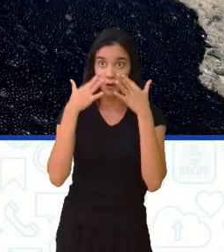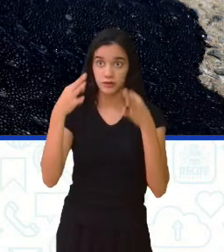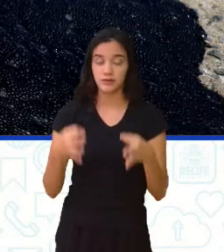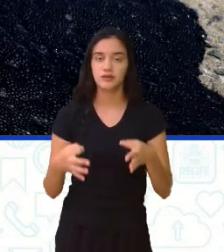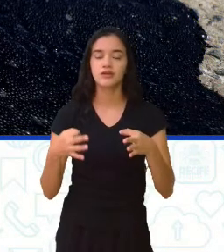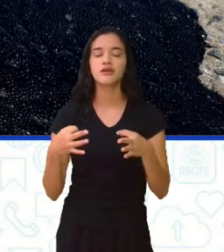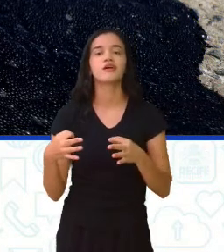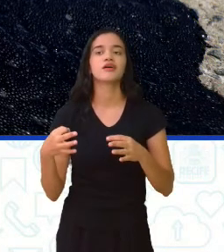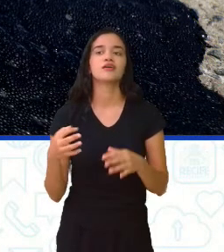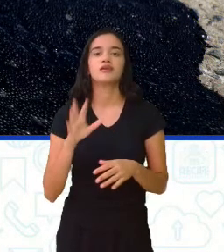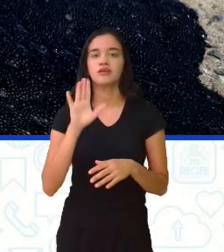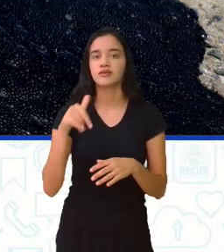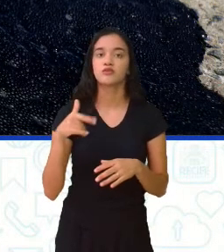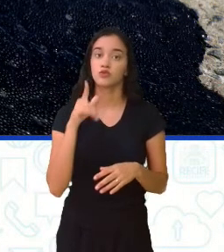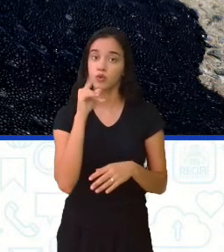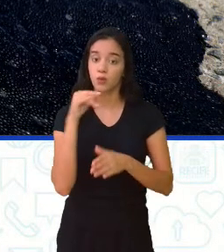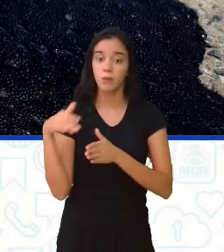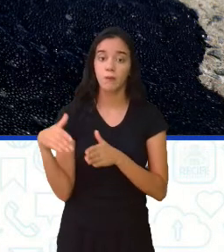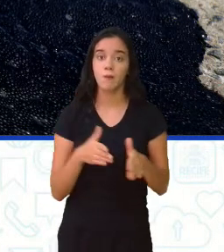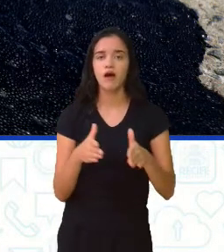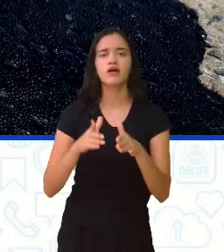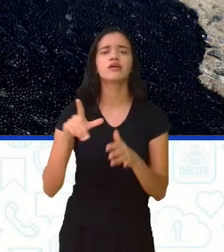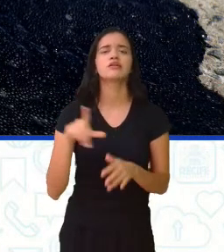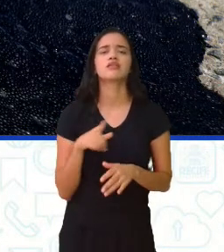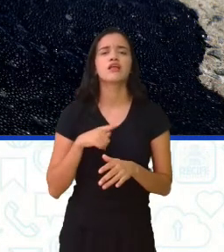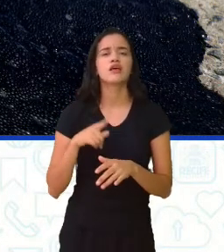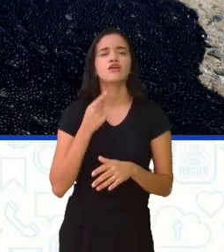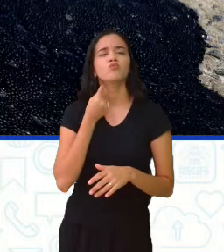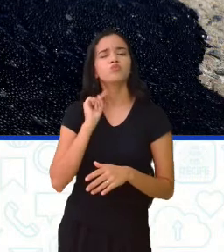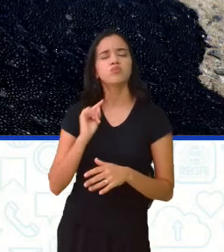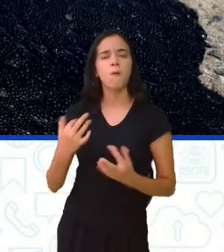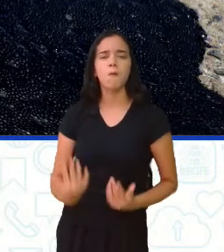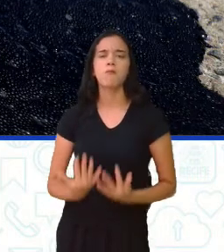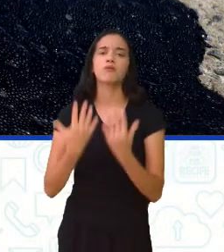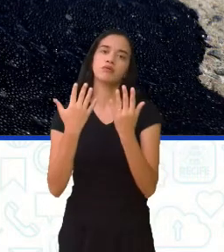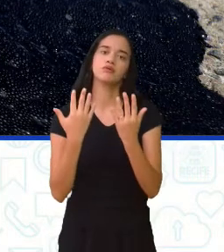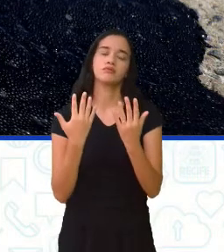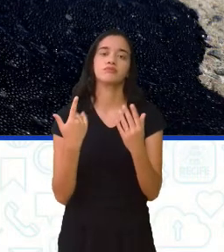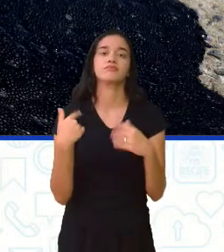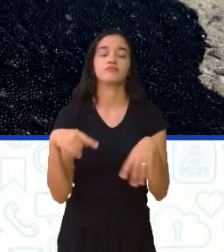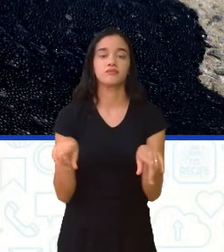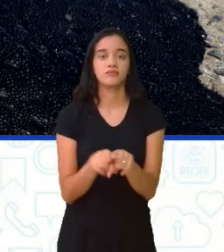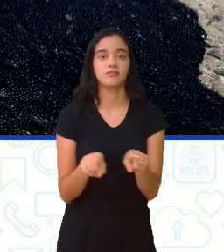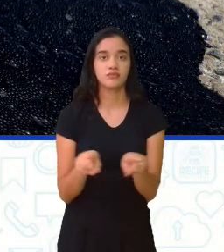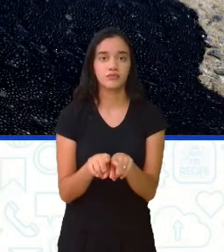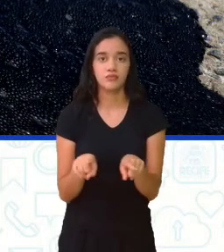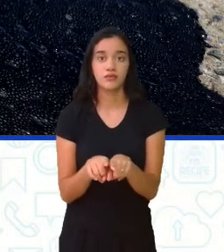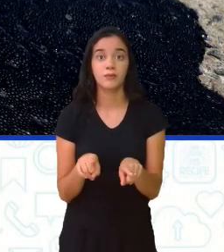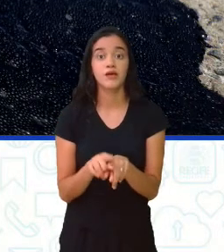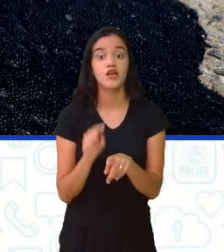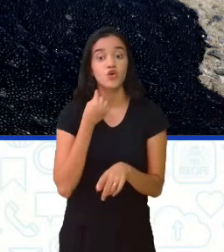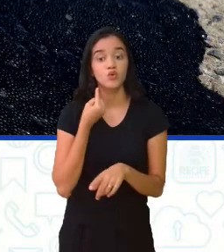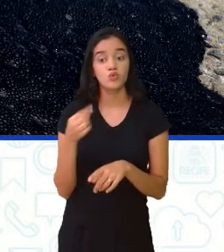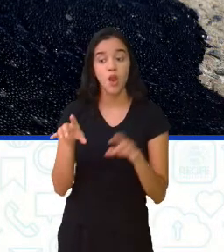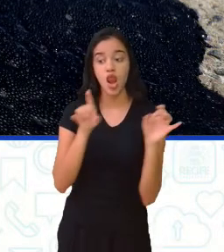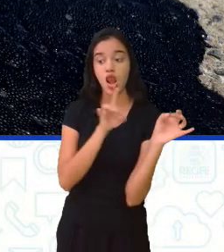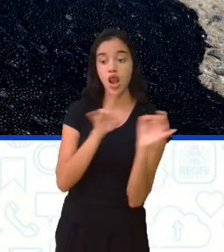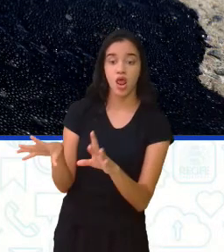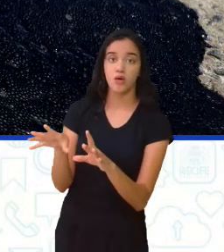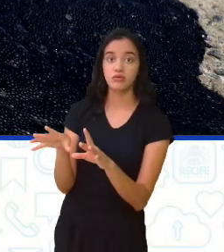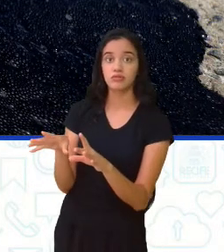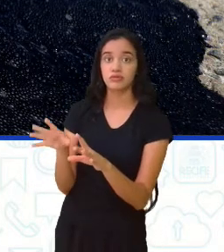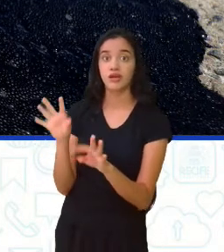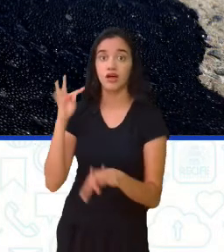ó, nos mares e oceanos também há muita poluição gerada tanto pelo destino indevido do lixo em